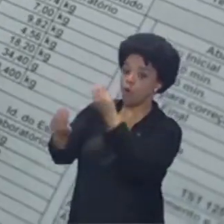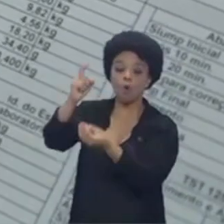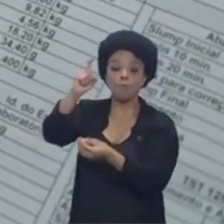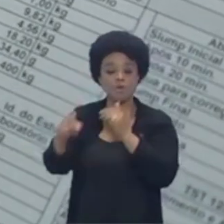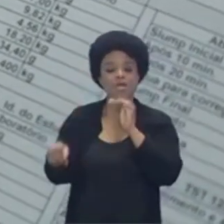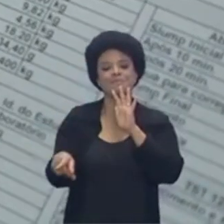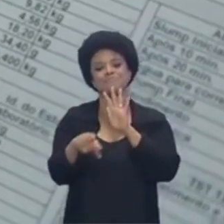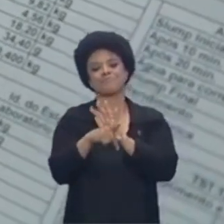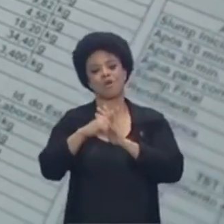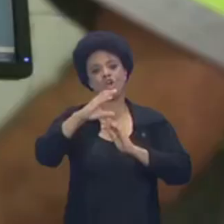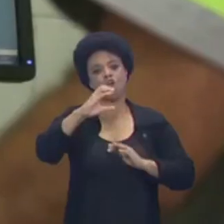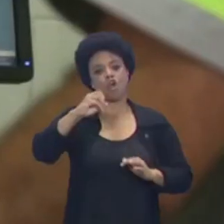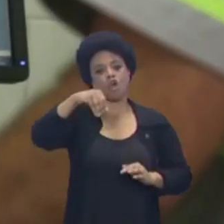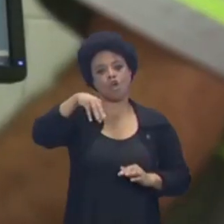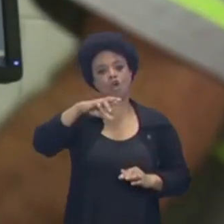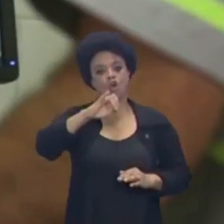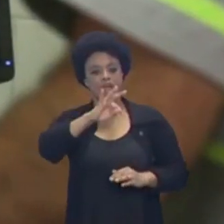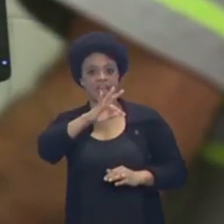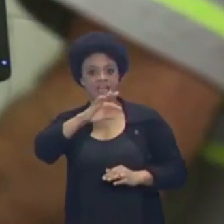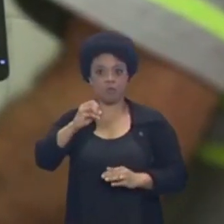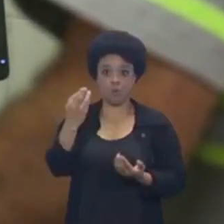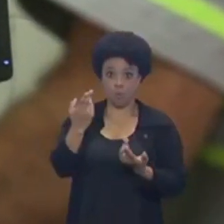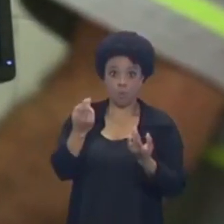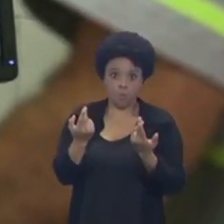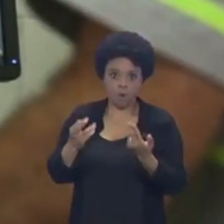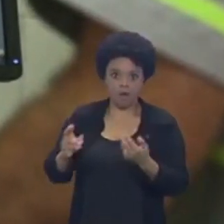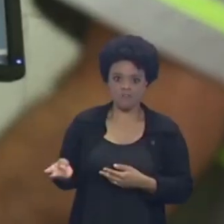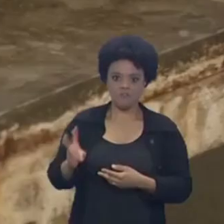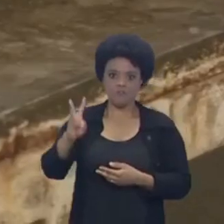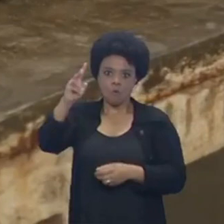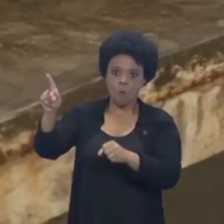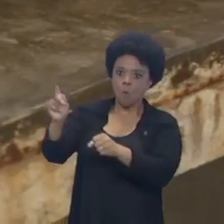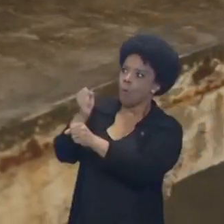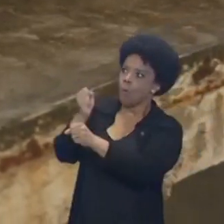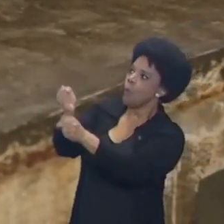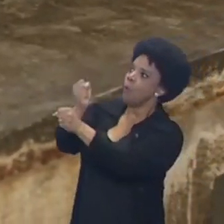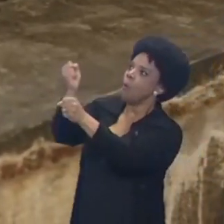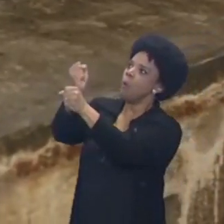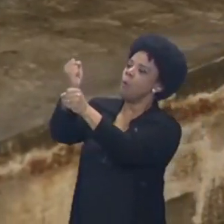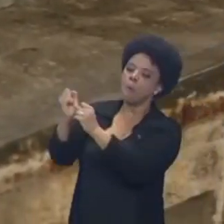que deve ser igual ao valor definido no projeto estrutural da obra.